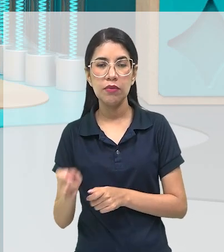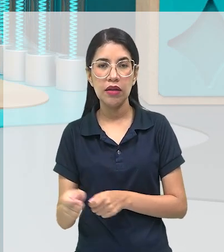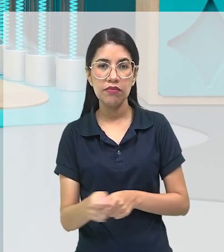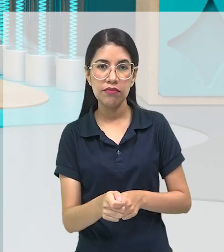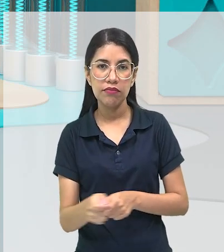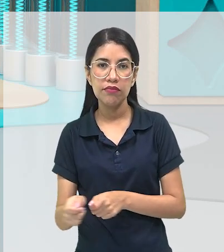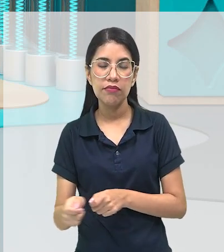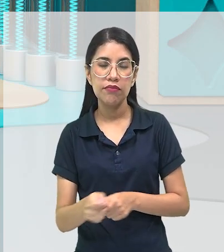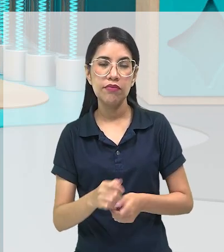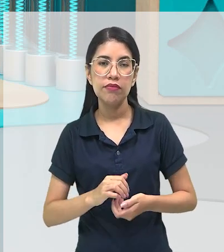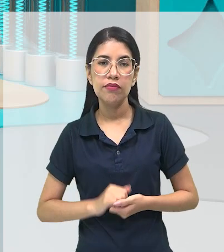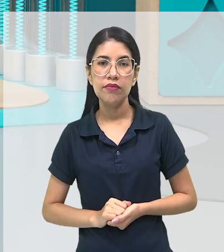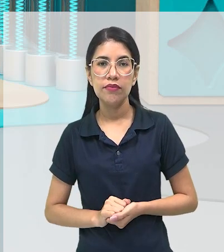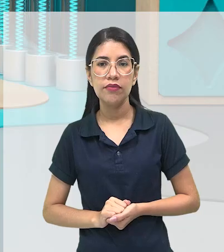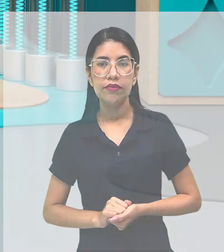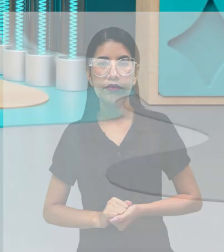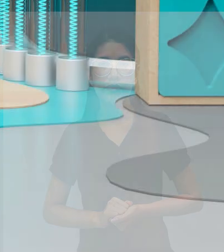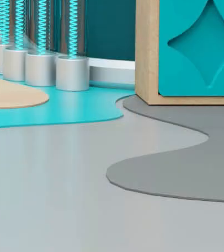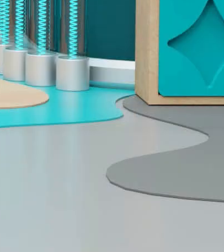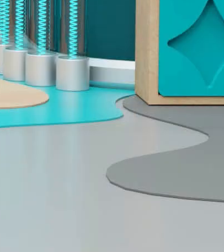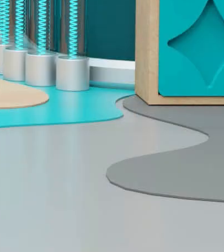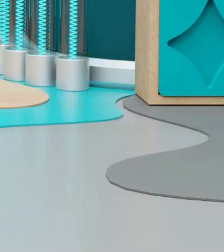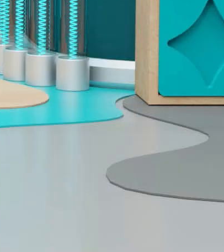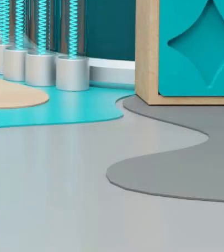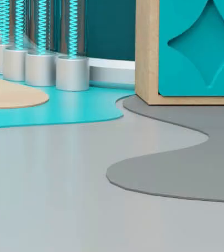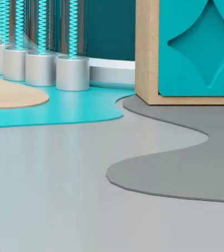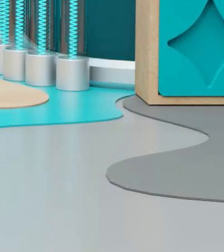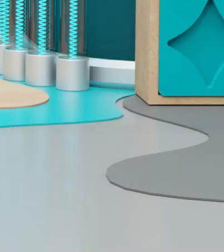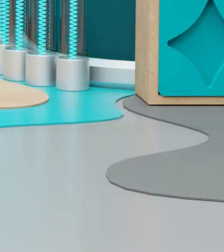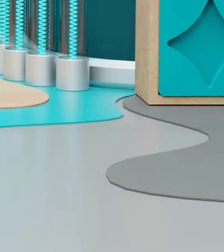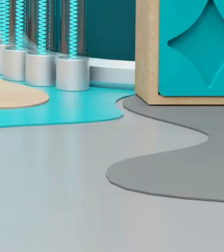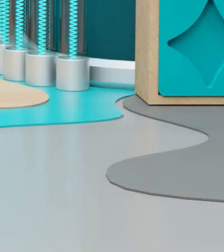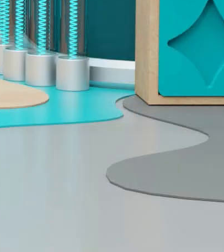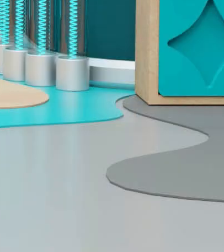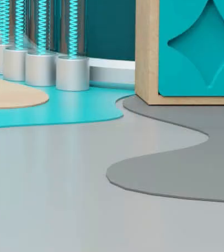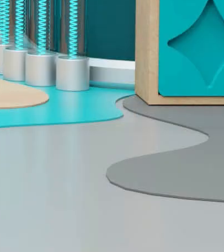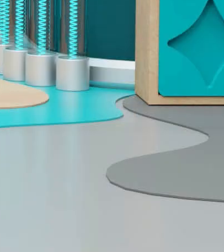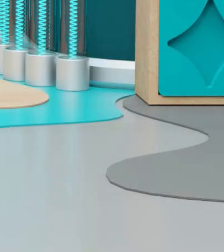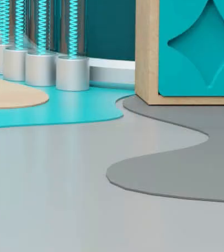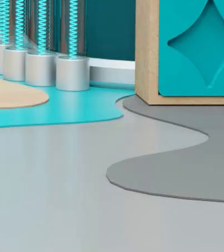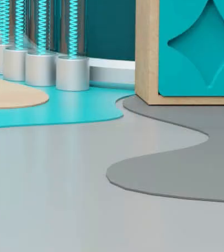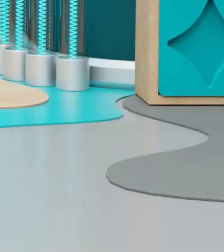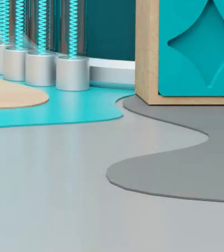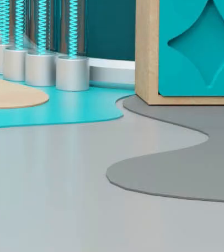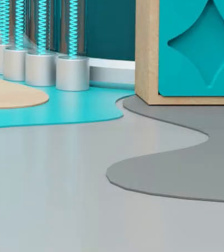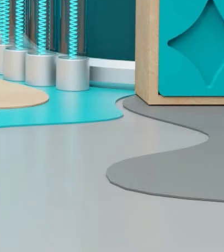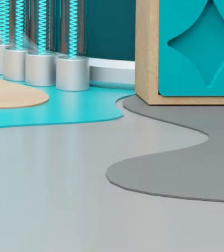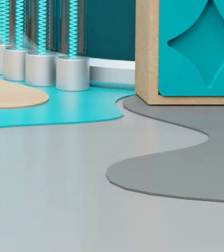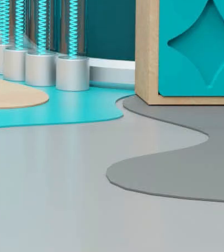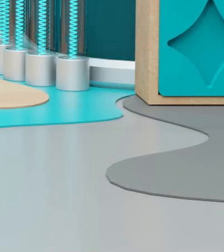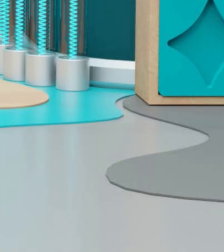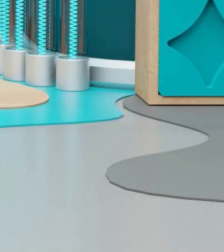empurrar objetos. Porém, o surgimento do hóquei na grama,